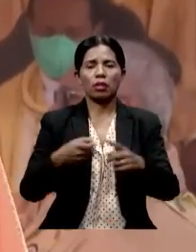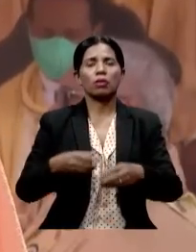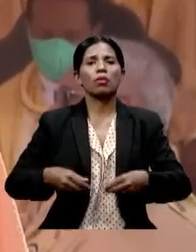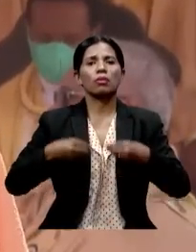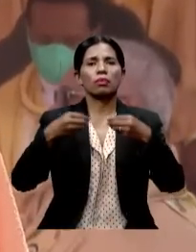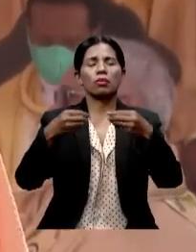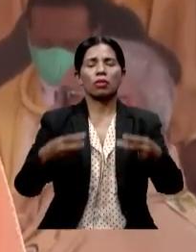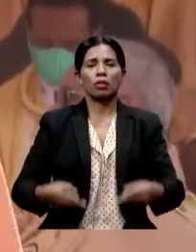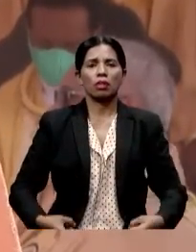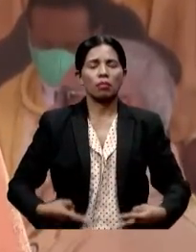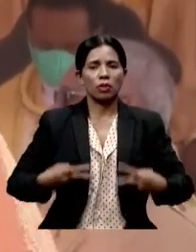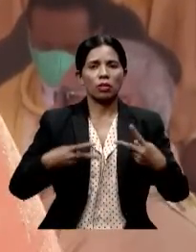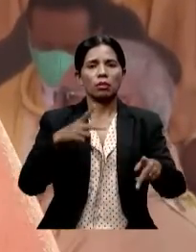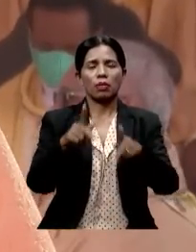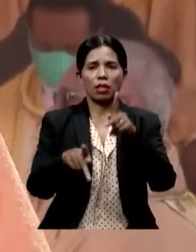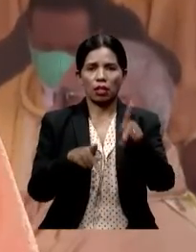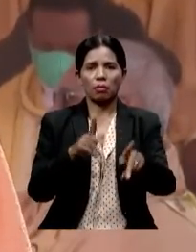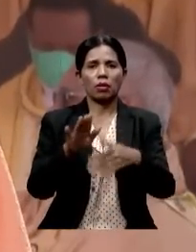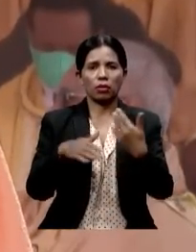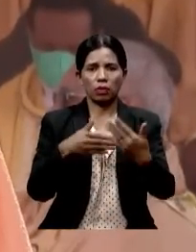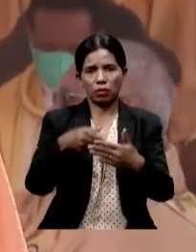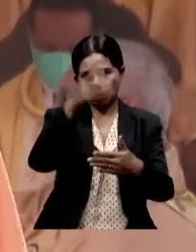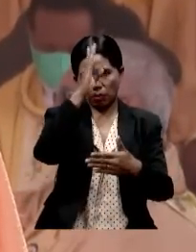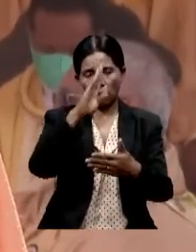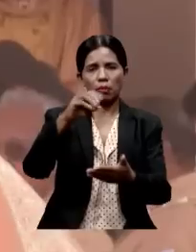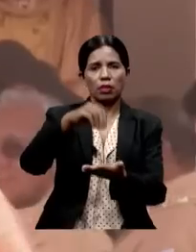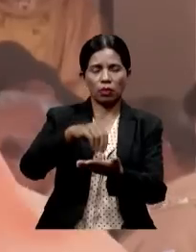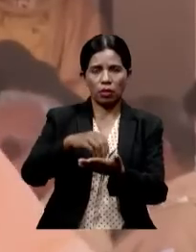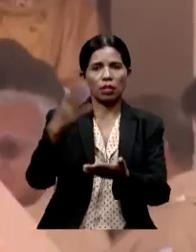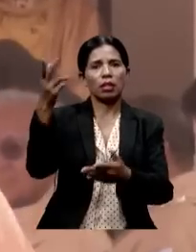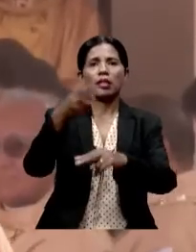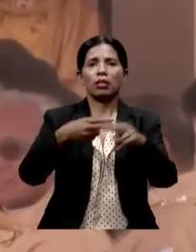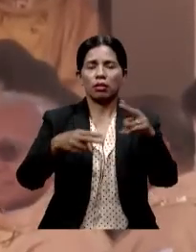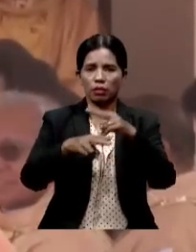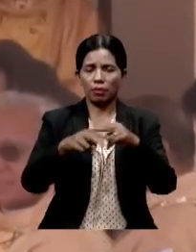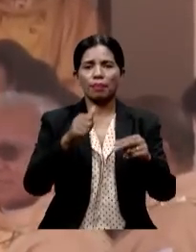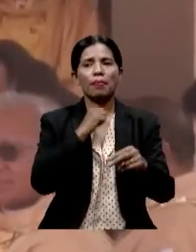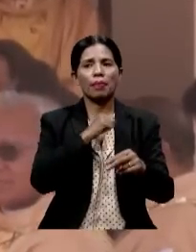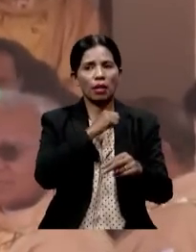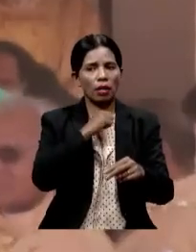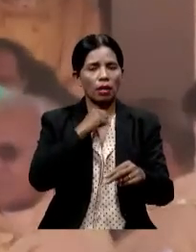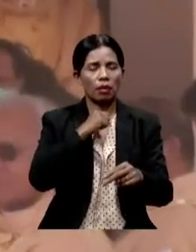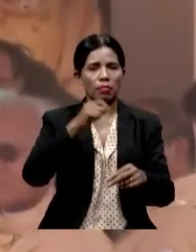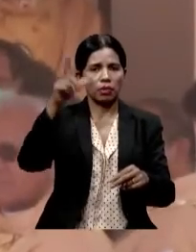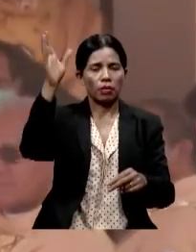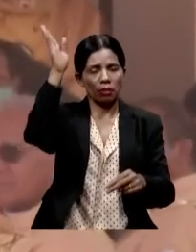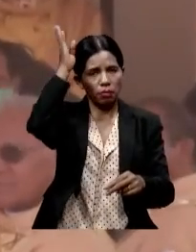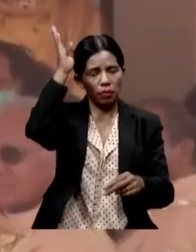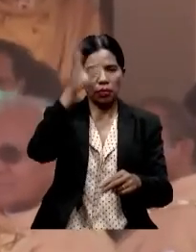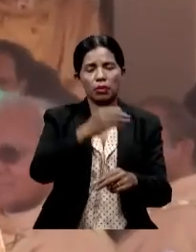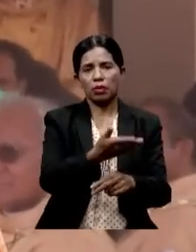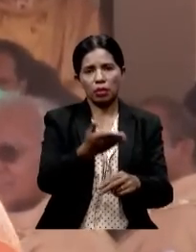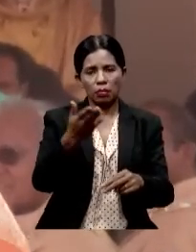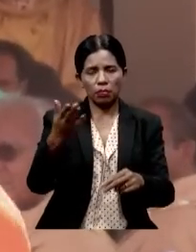ba nia vivi sire neve mak maroma ta ona ihe nia limen. Don Leandro, oitene simplicidad no calmo